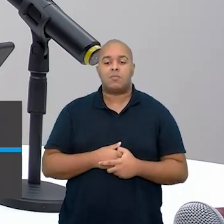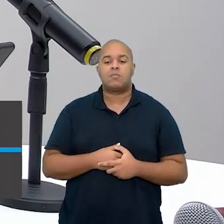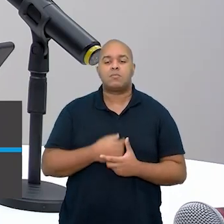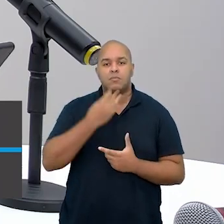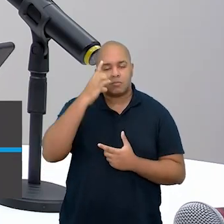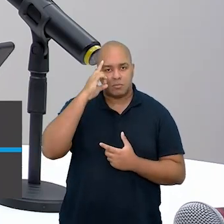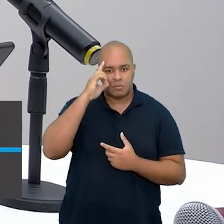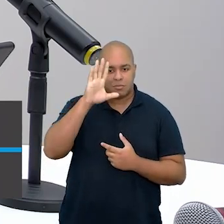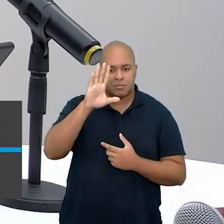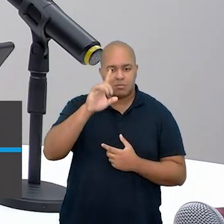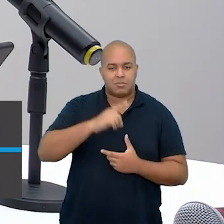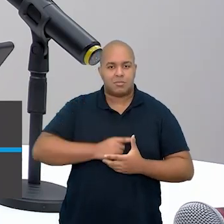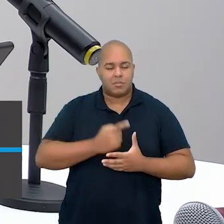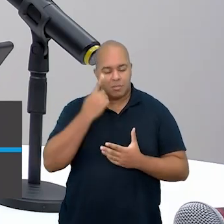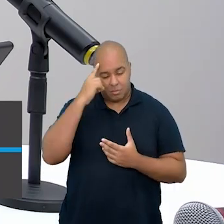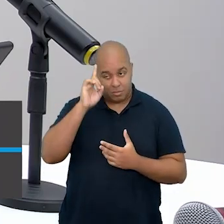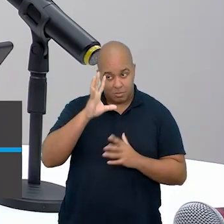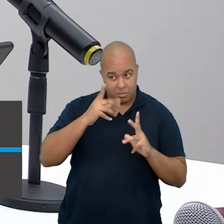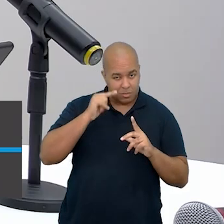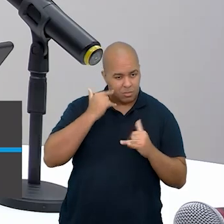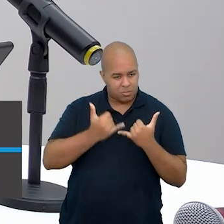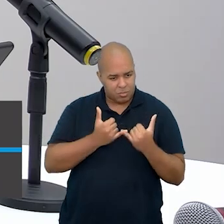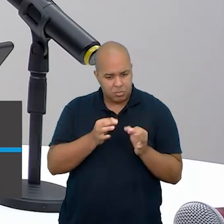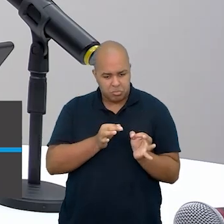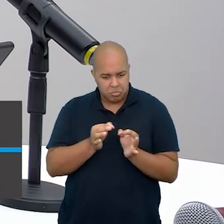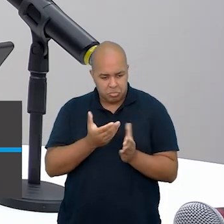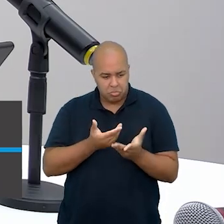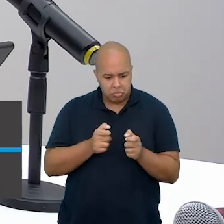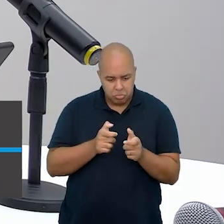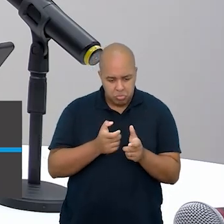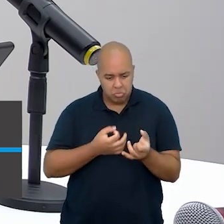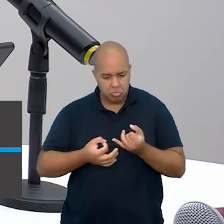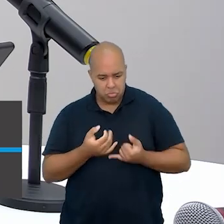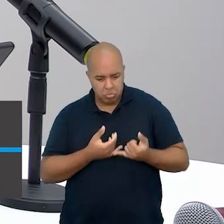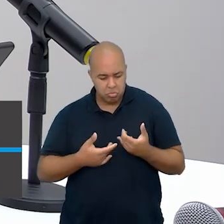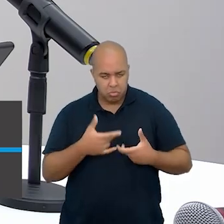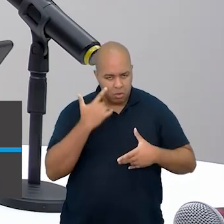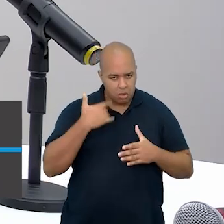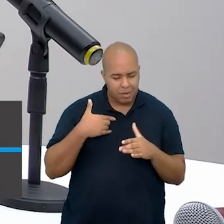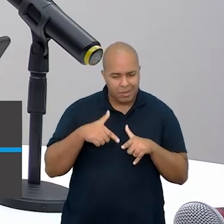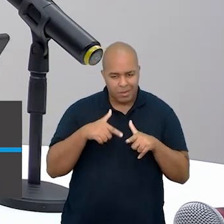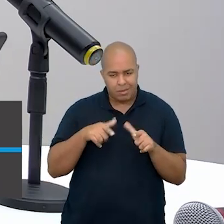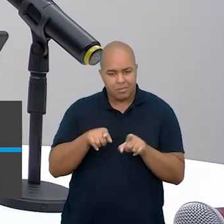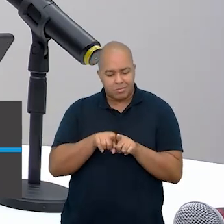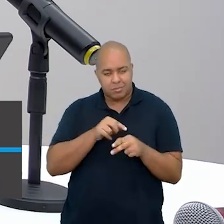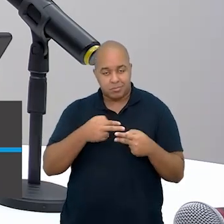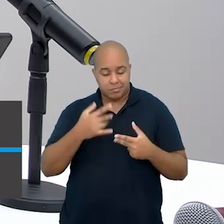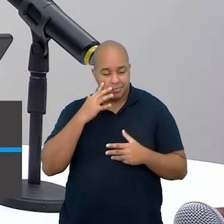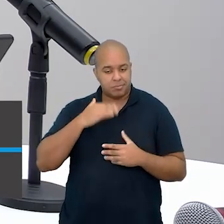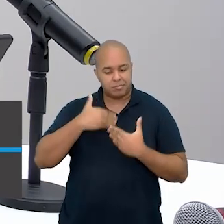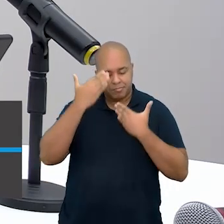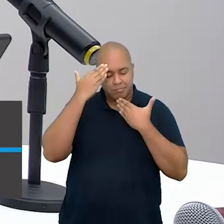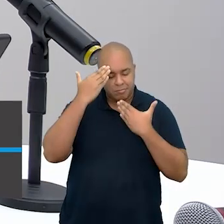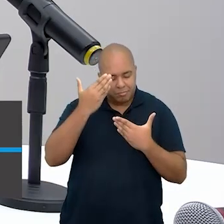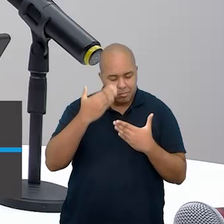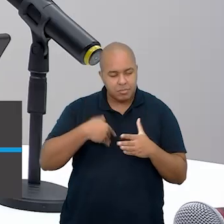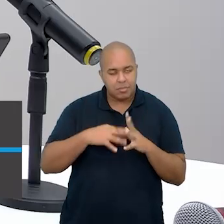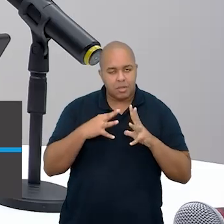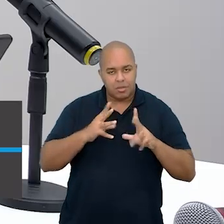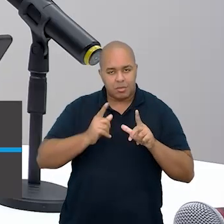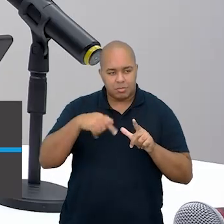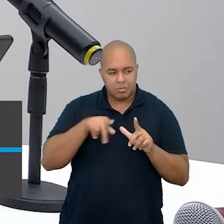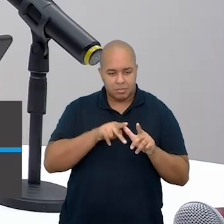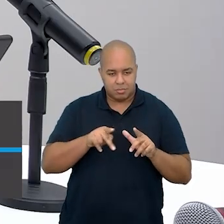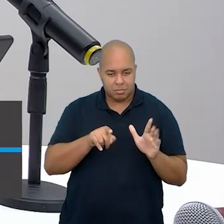Bom dia. Jogos interativos, jogos didáticos, trabalhos em grupo. Muito obrigado aí a todos